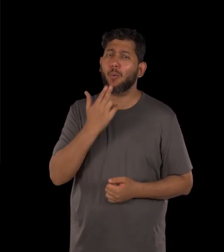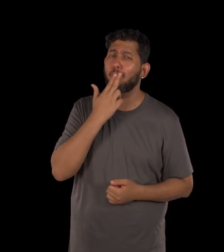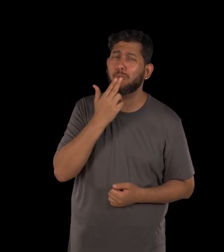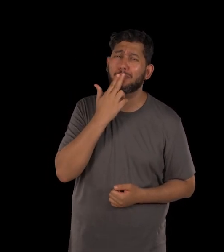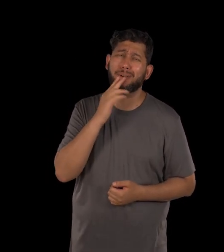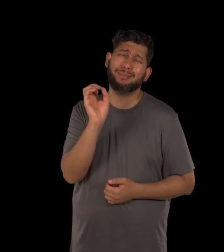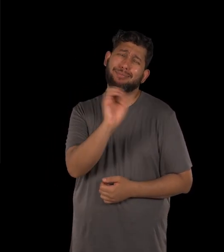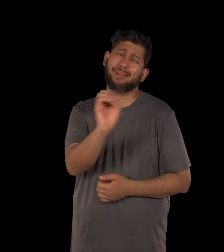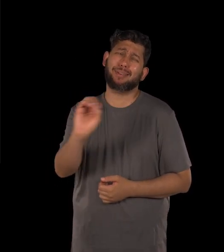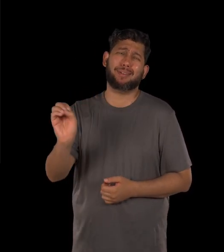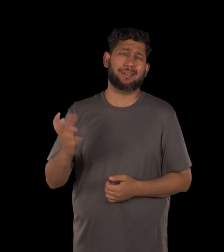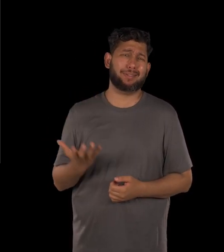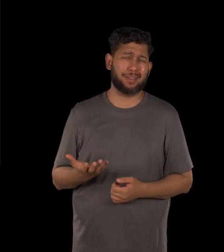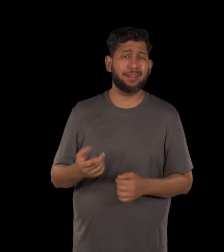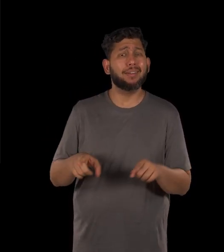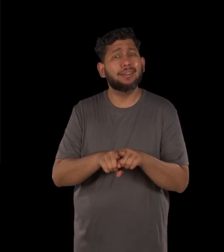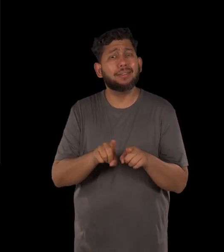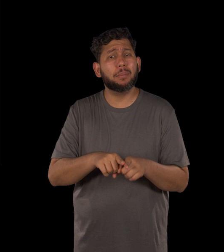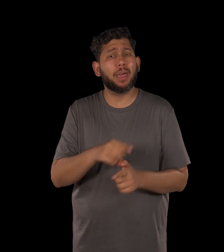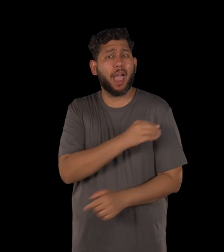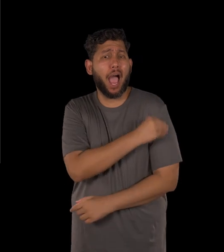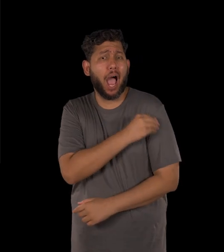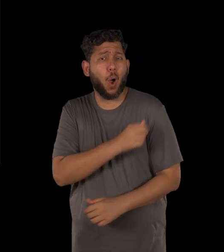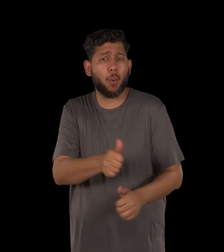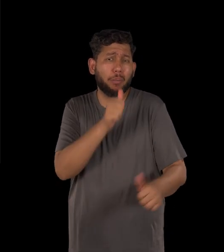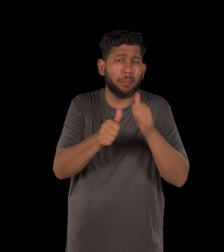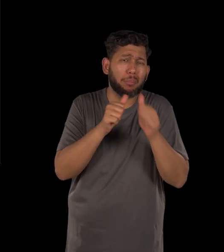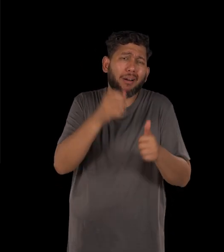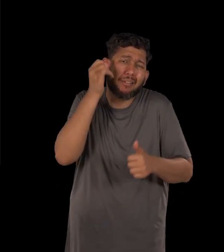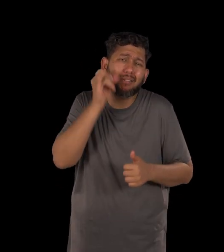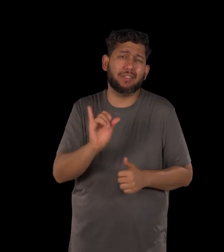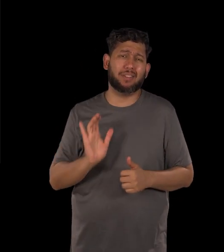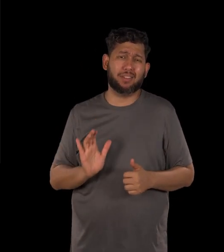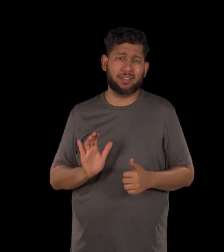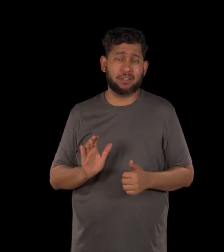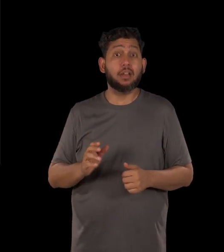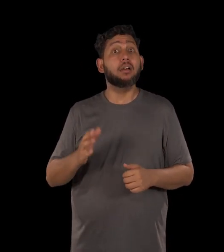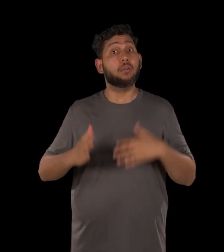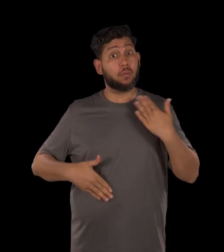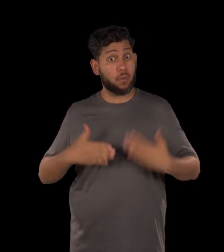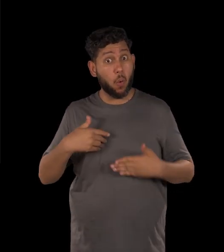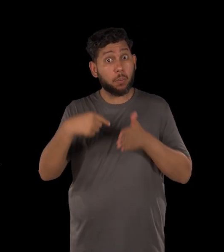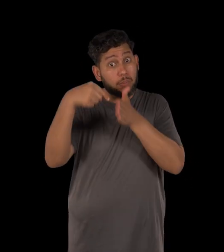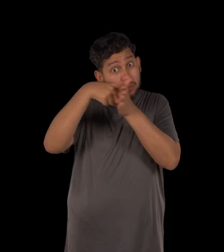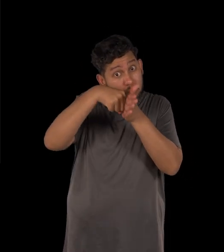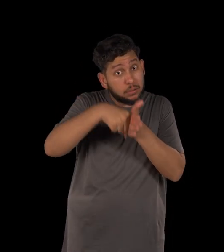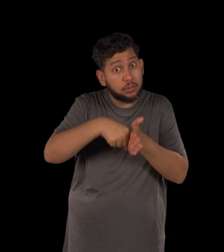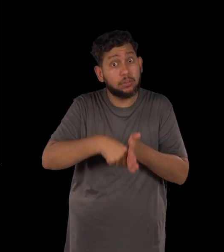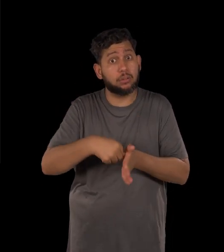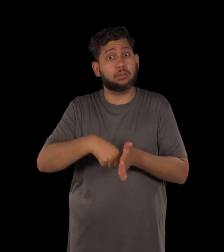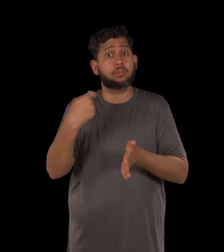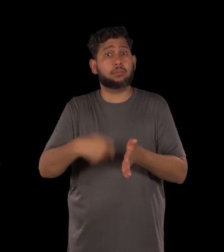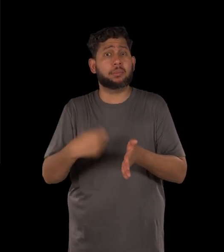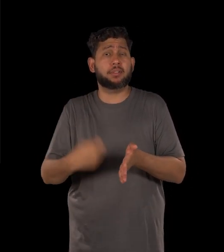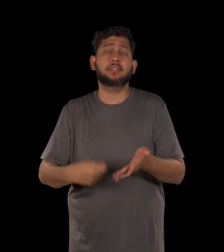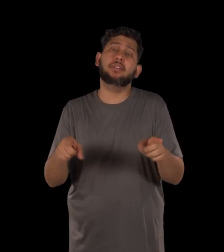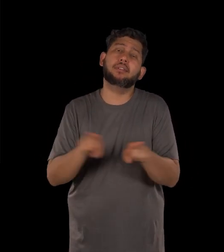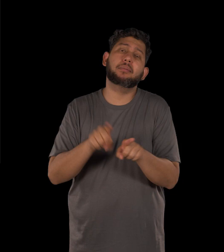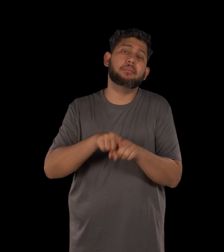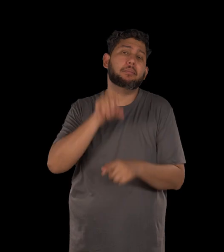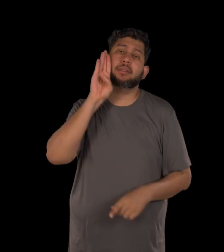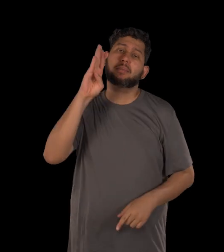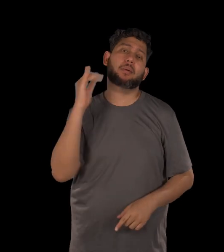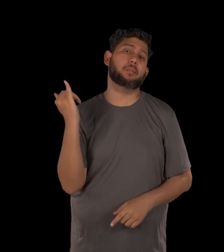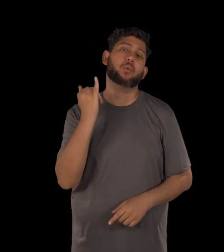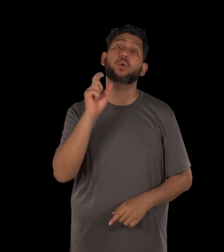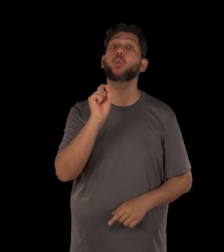cigarro. Evitar o consumo de álcool. Realizar os exames preventivos. E, não menos importante, dedicar